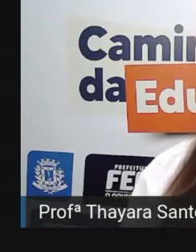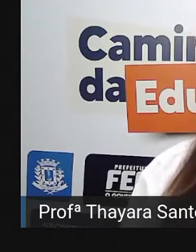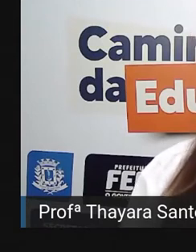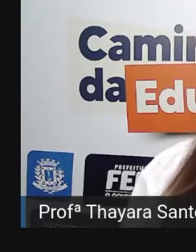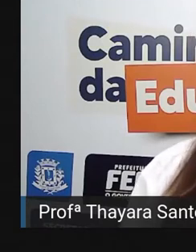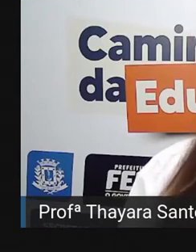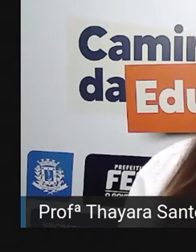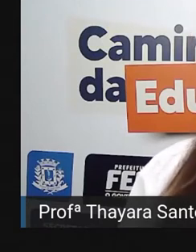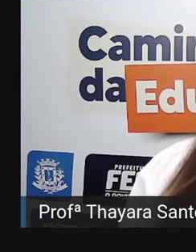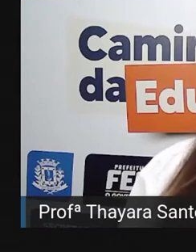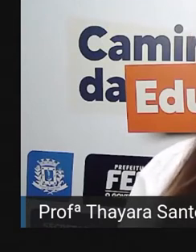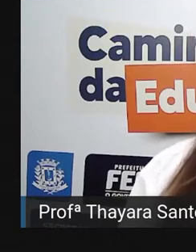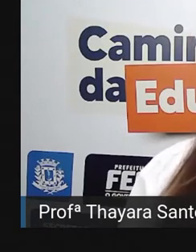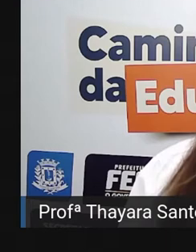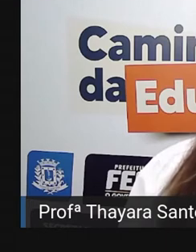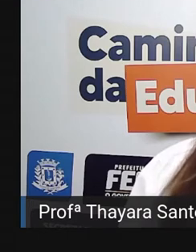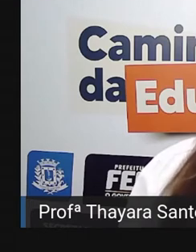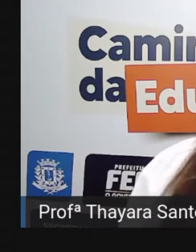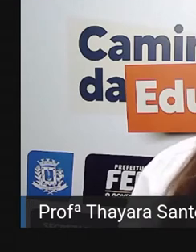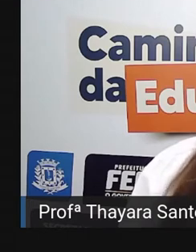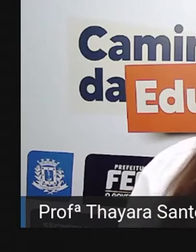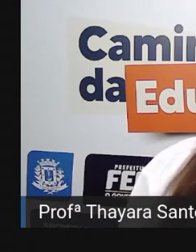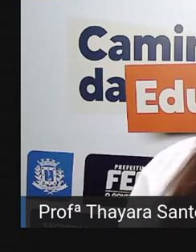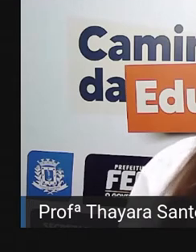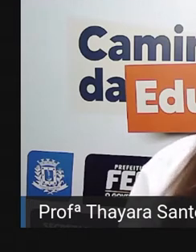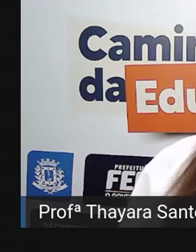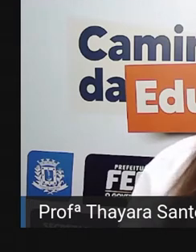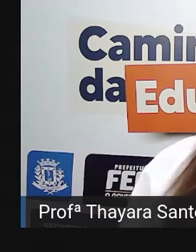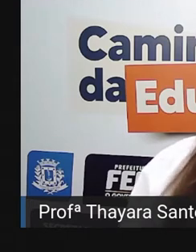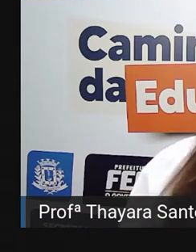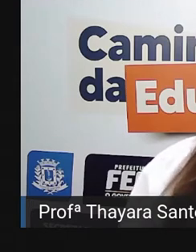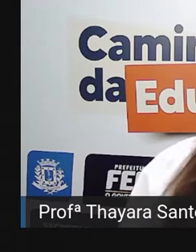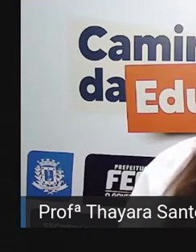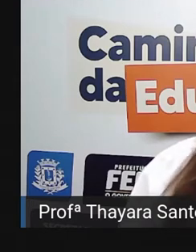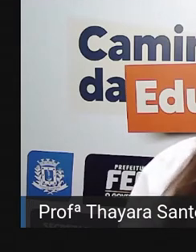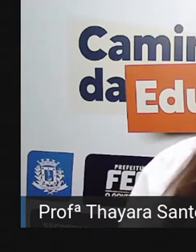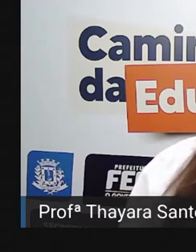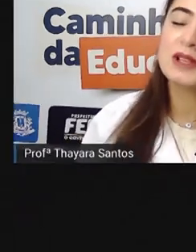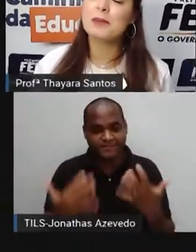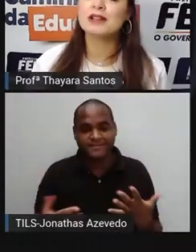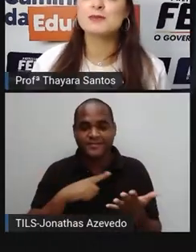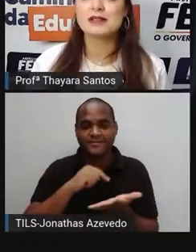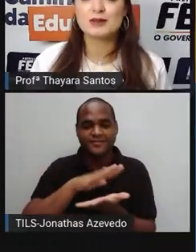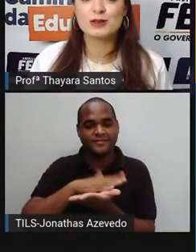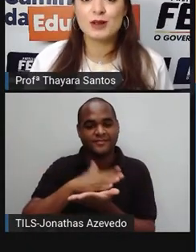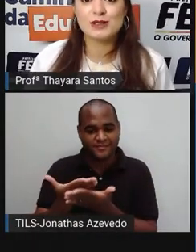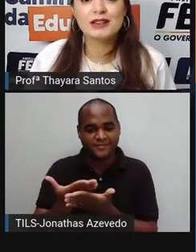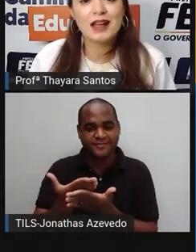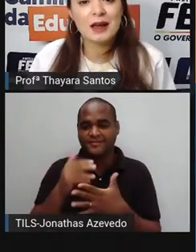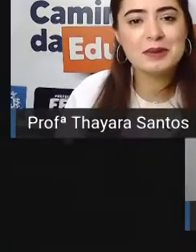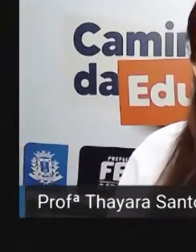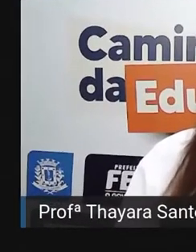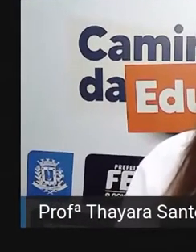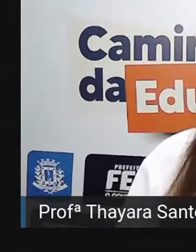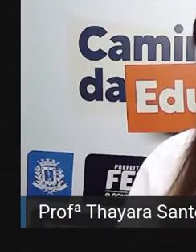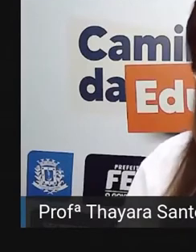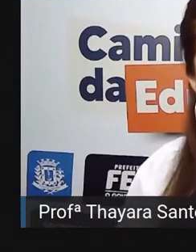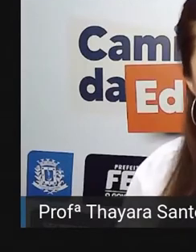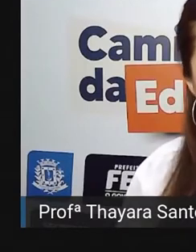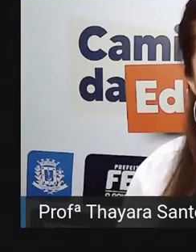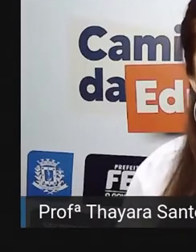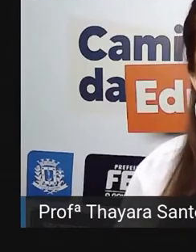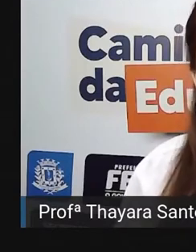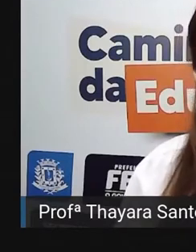de Feira de Santana e da Secretaria Municipal de Educação e na nossa aula de hoje temos a participação do nosso intérprete